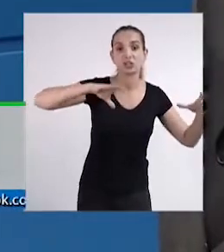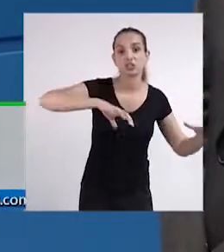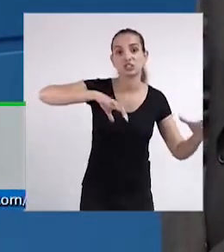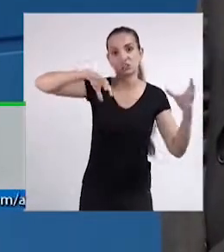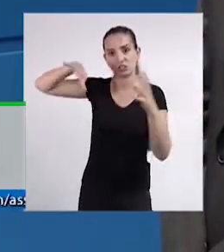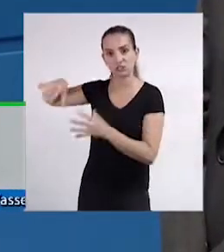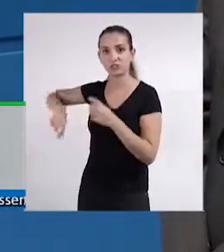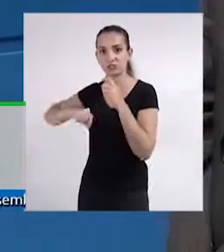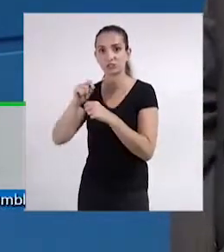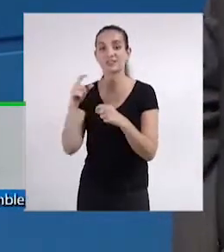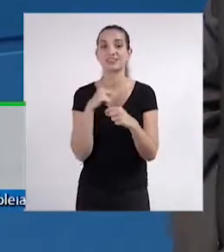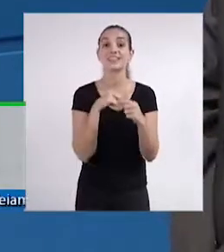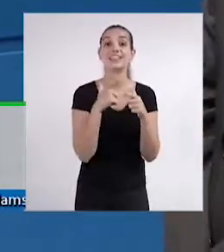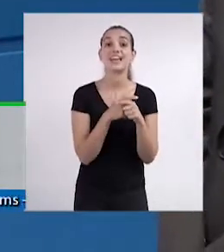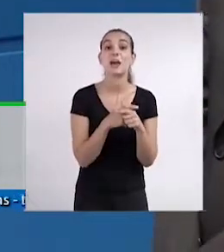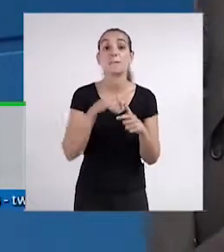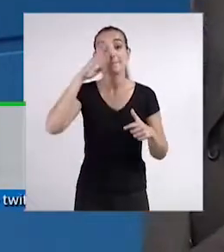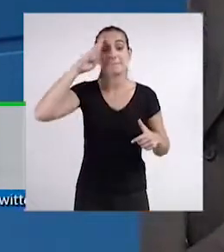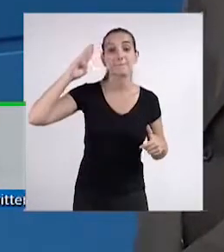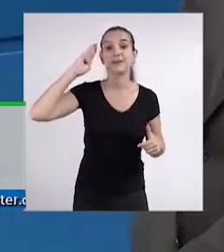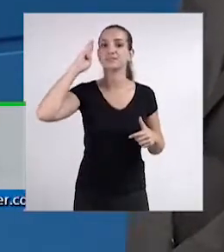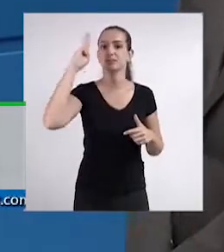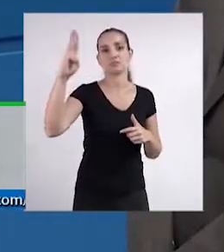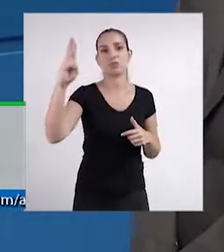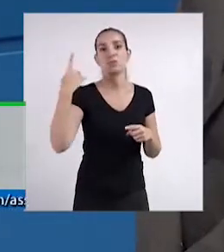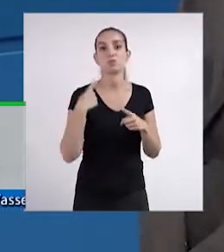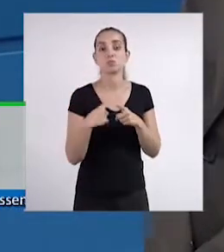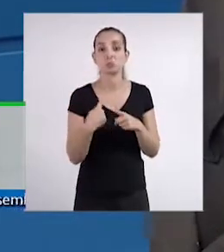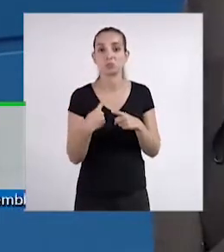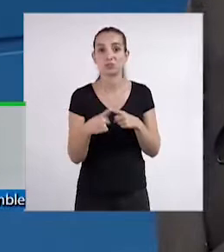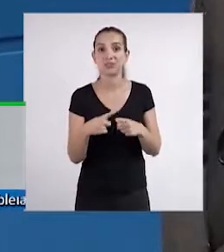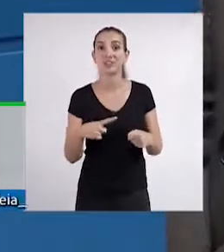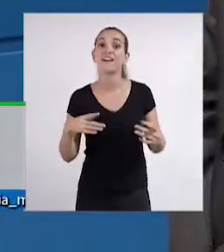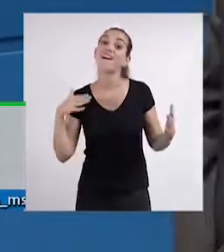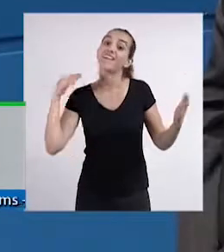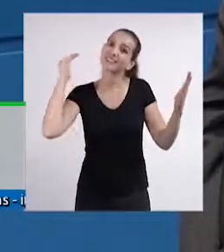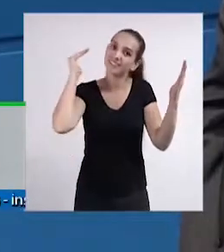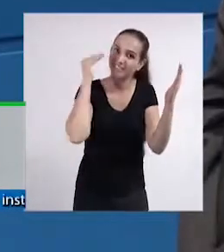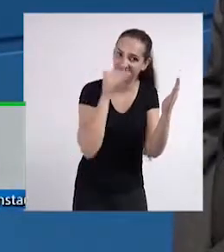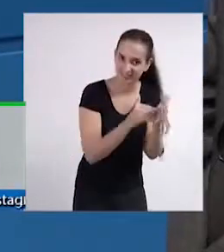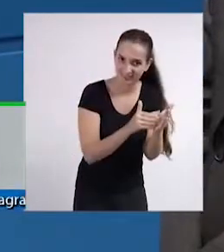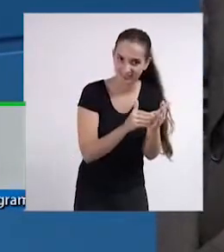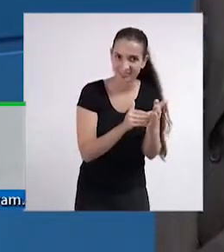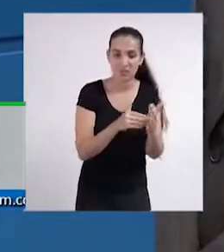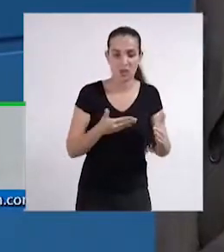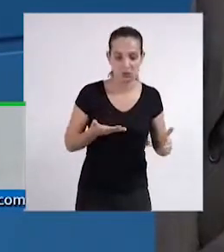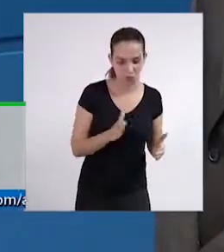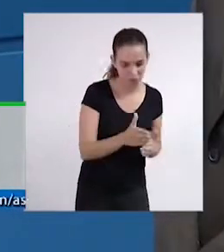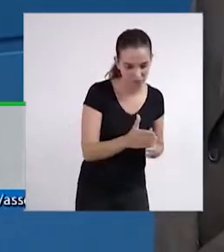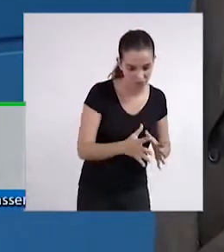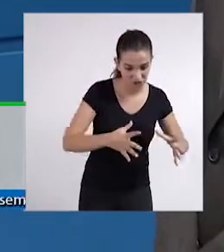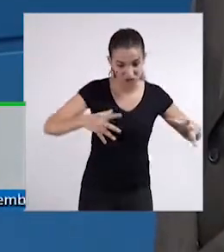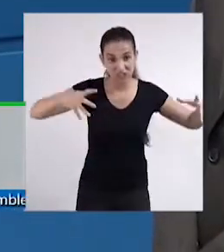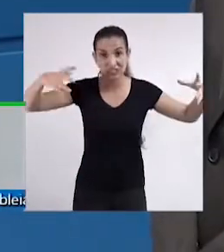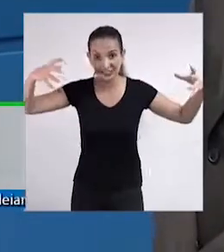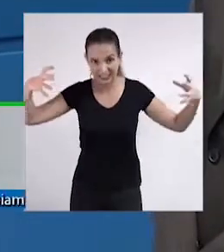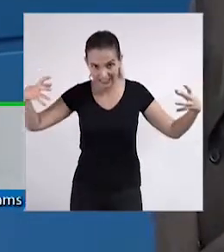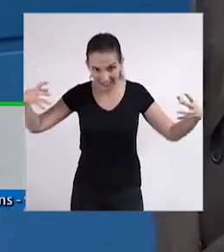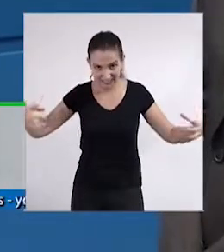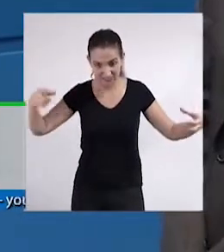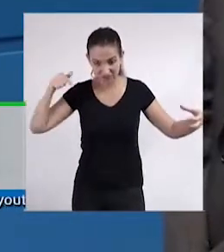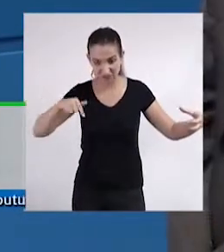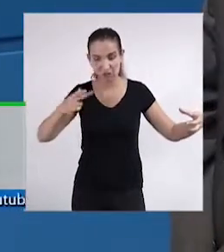As grandes matrizes que, para ela chegar naquele ponto, ela passou por várias etapas, ela